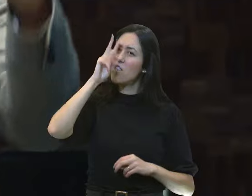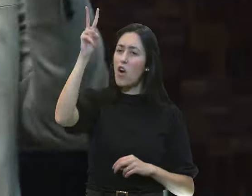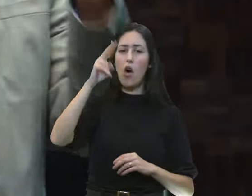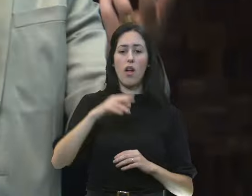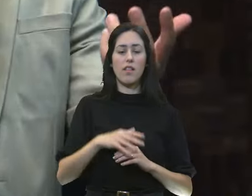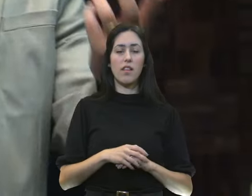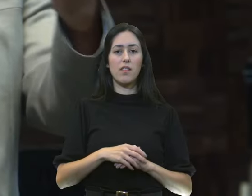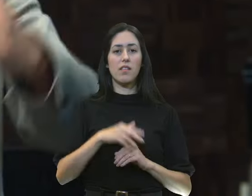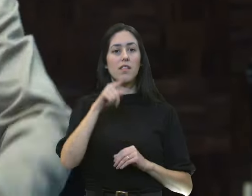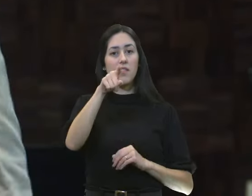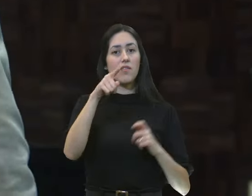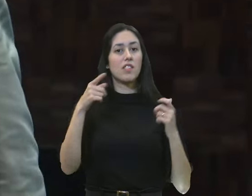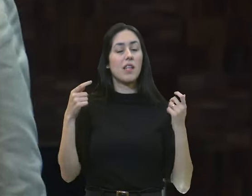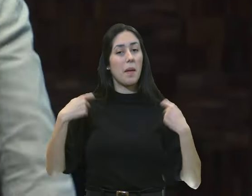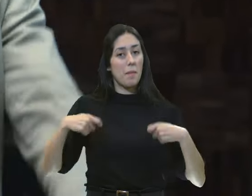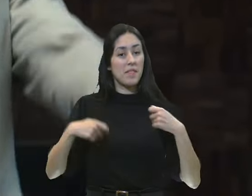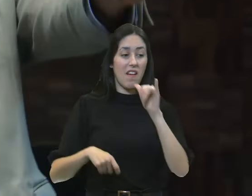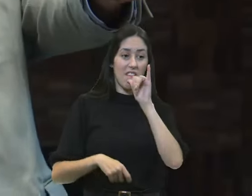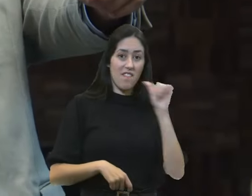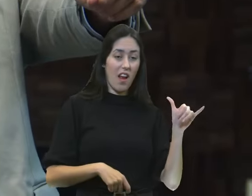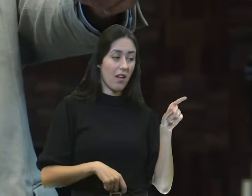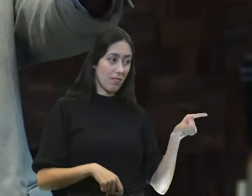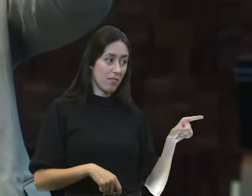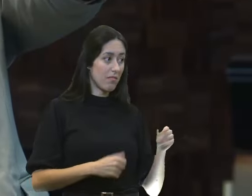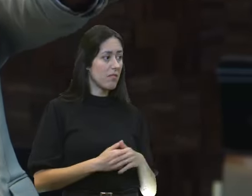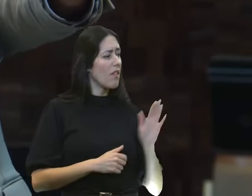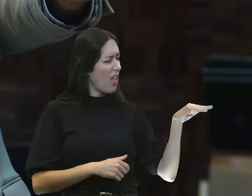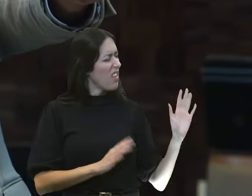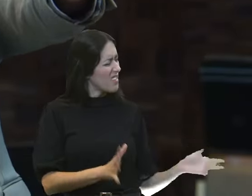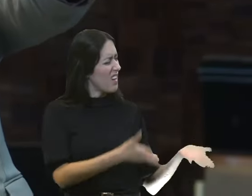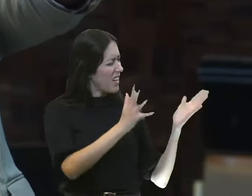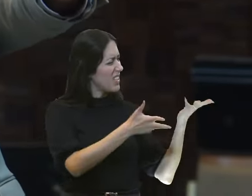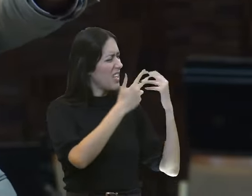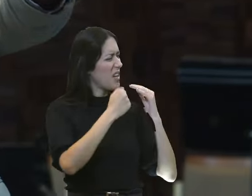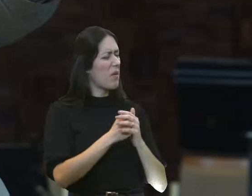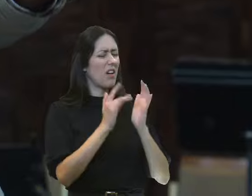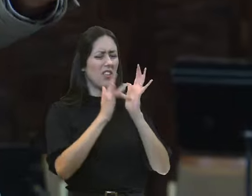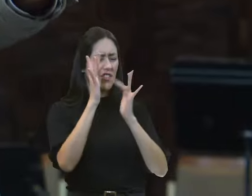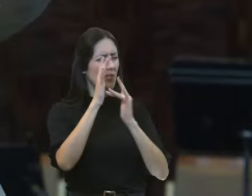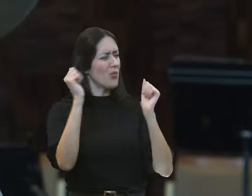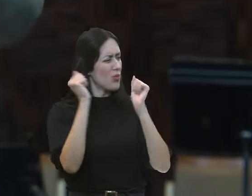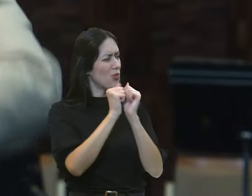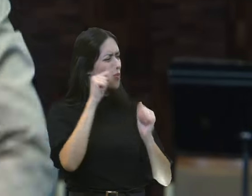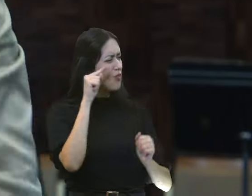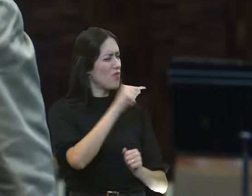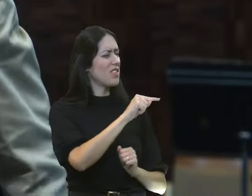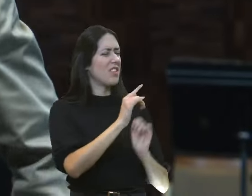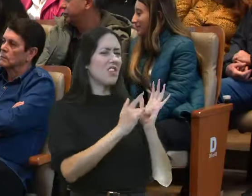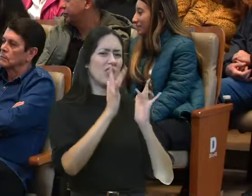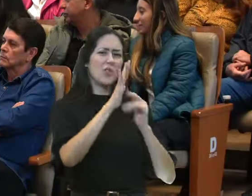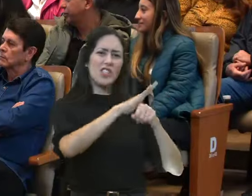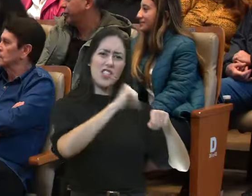vai falar alto agora para a pessoa que está do seu lado: ei, se anima, Jesus está te chamando.